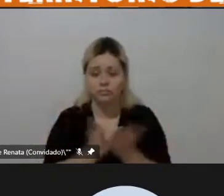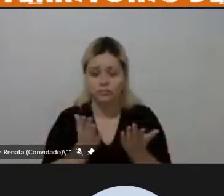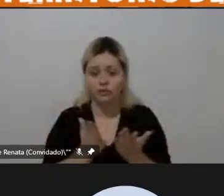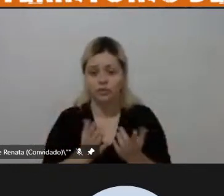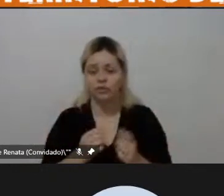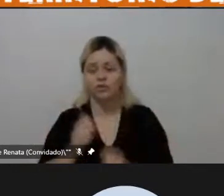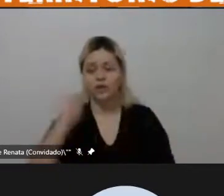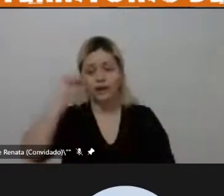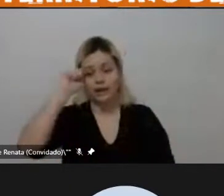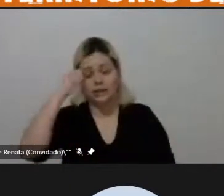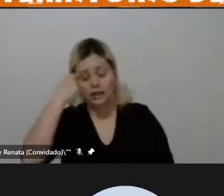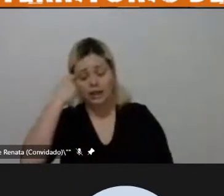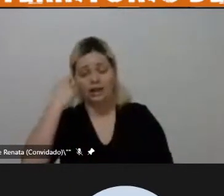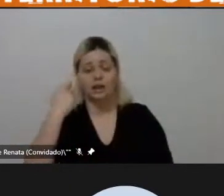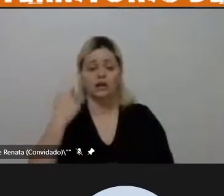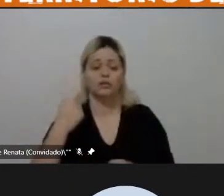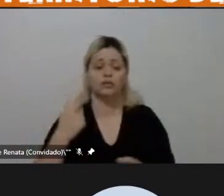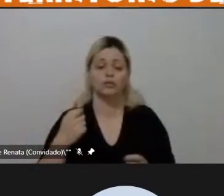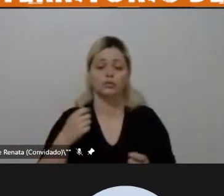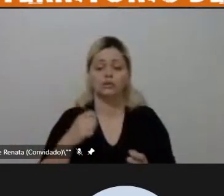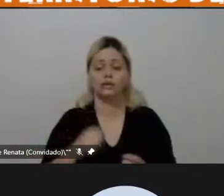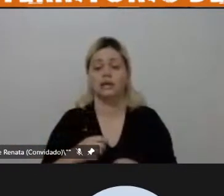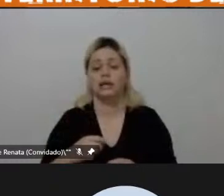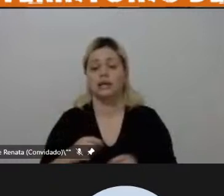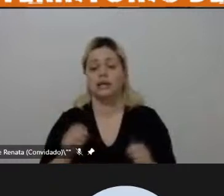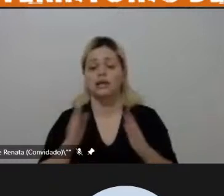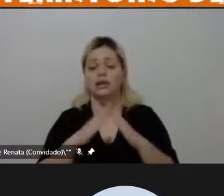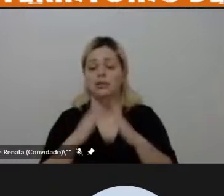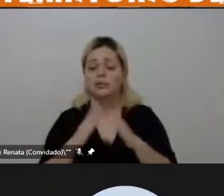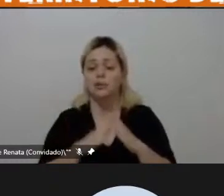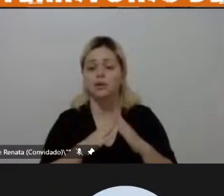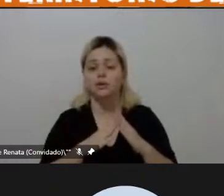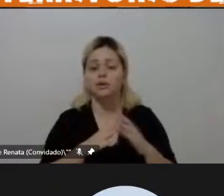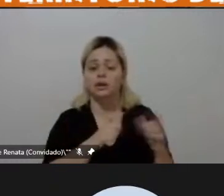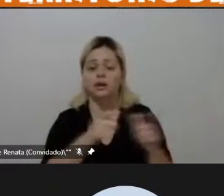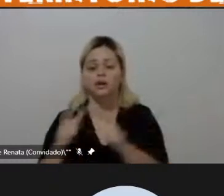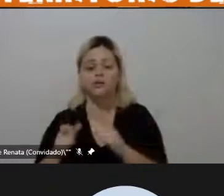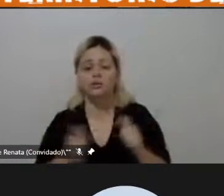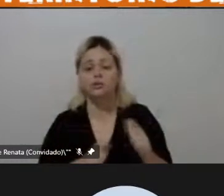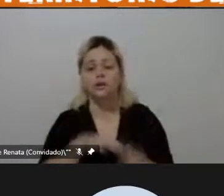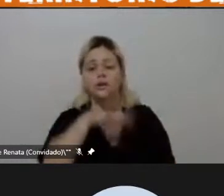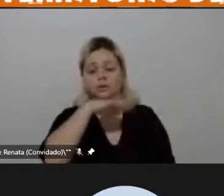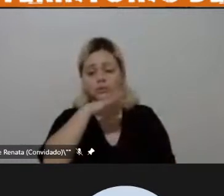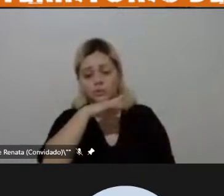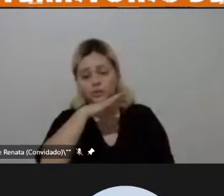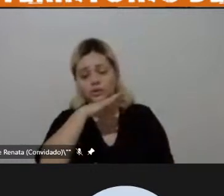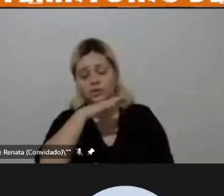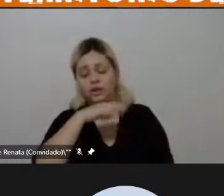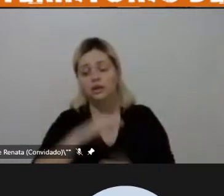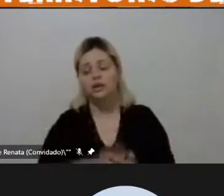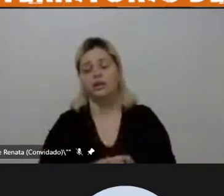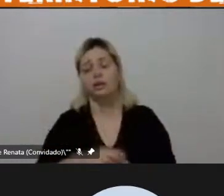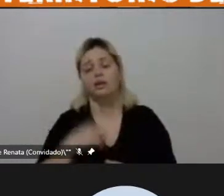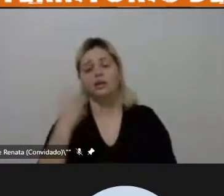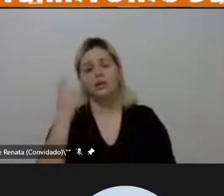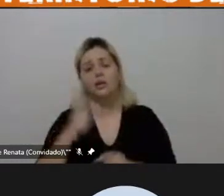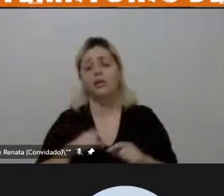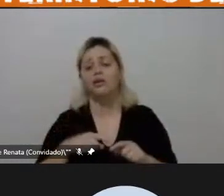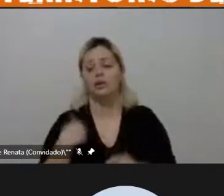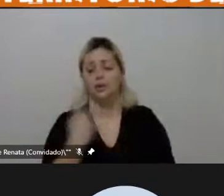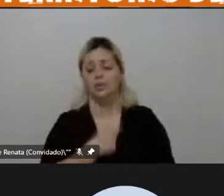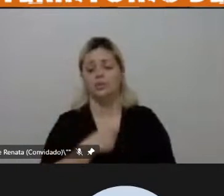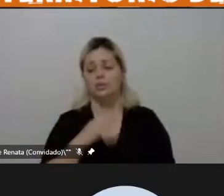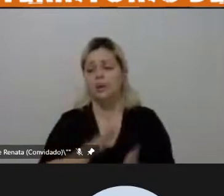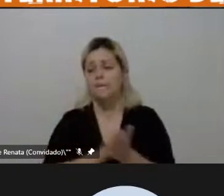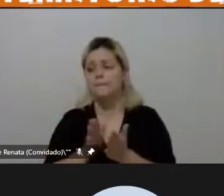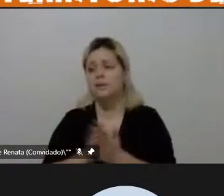negros, periféricos, favelados, são parte de uma população descartável nessa nova ordem. Mas a grande questão